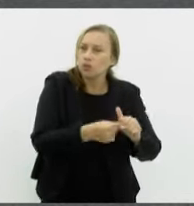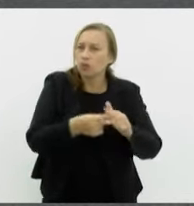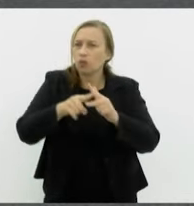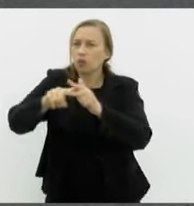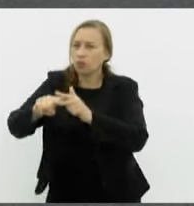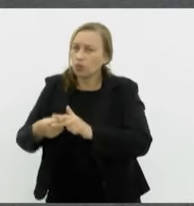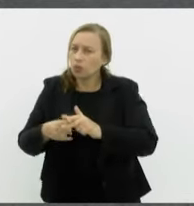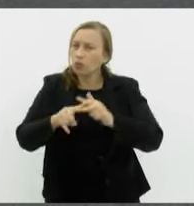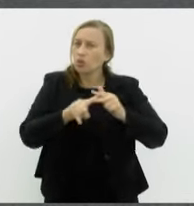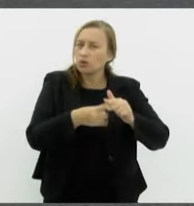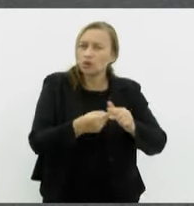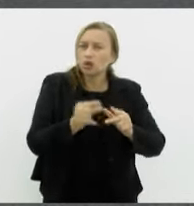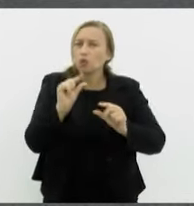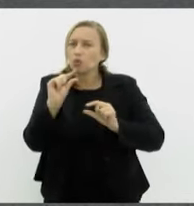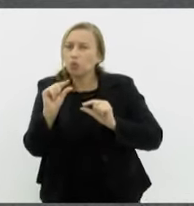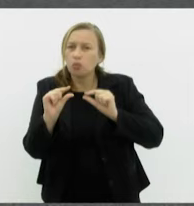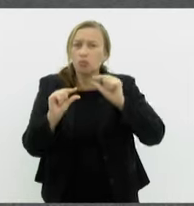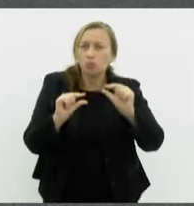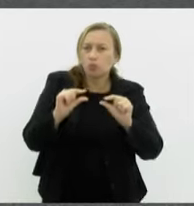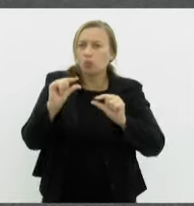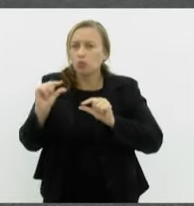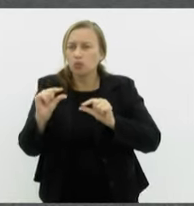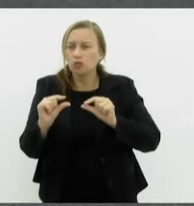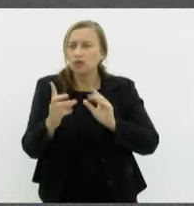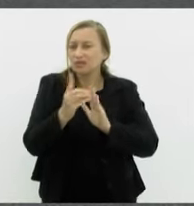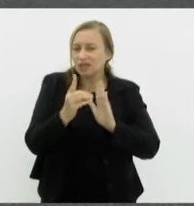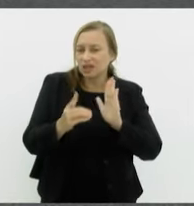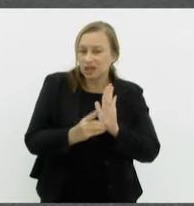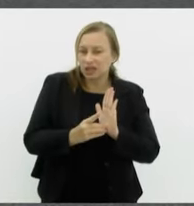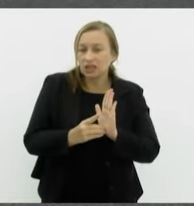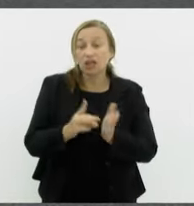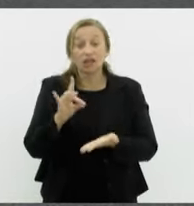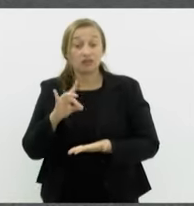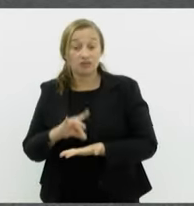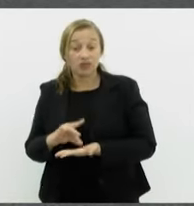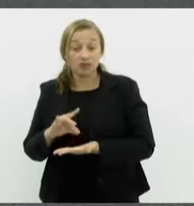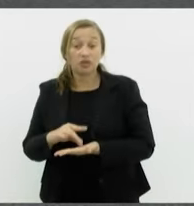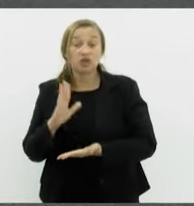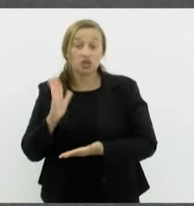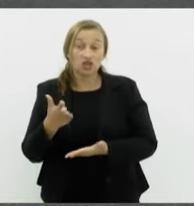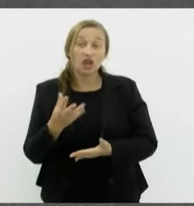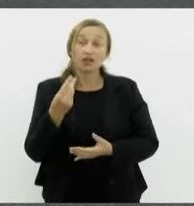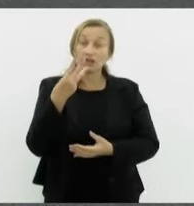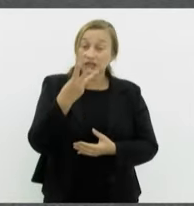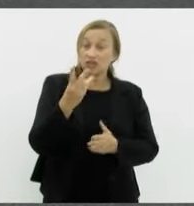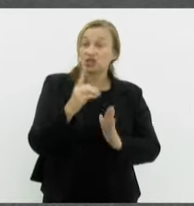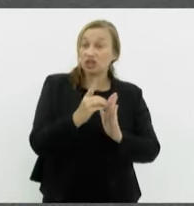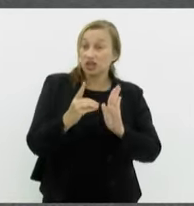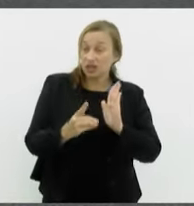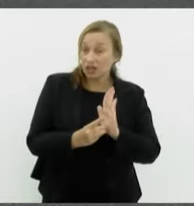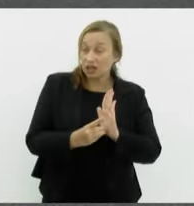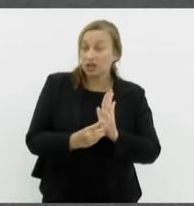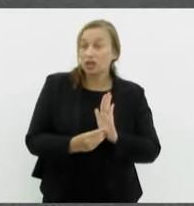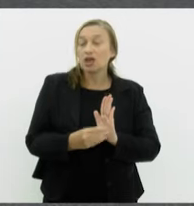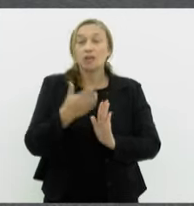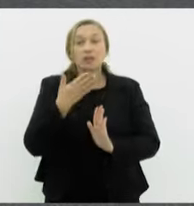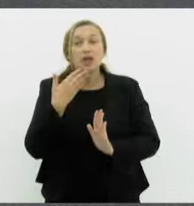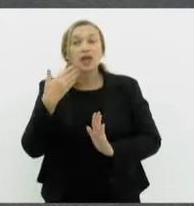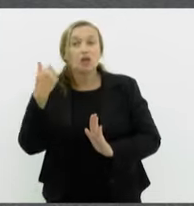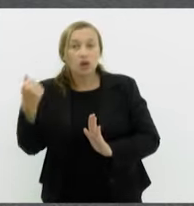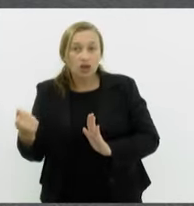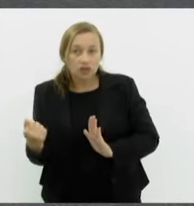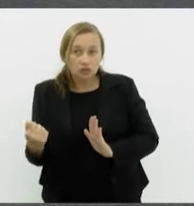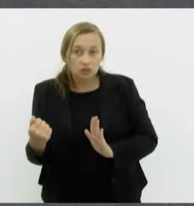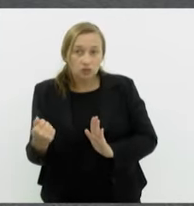na sua essência, modificada por decretos. E, realmente, já foram feitos três decretos, melhorando a